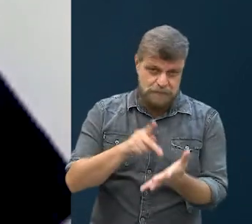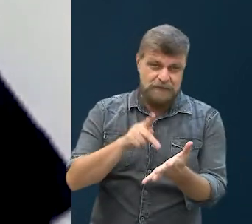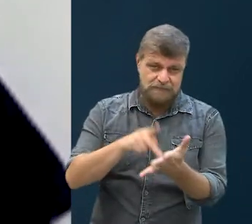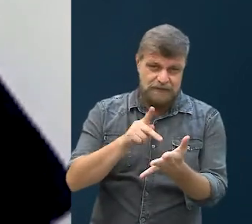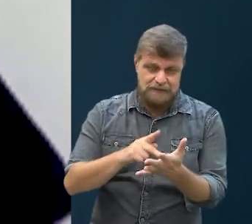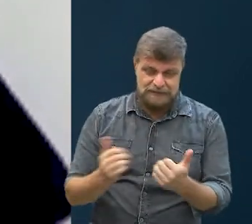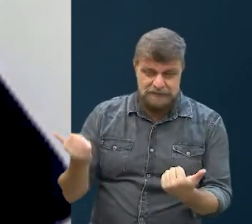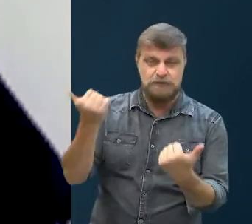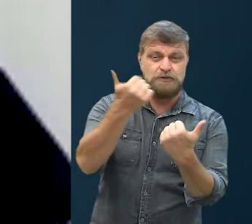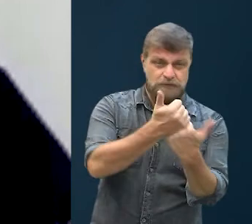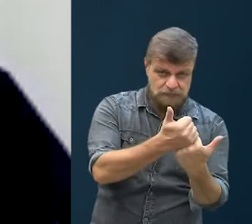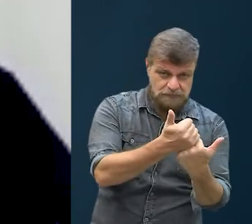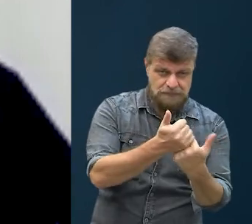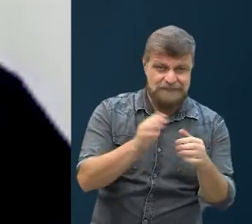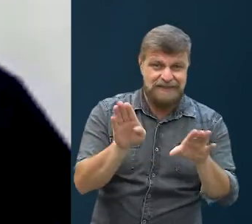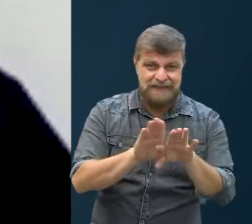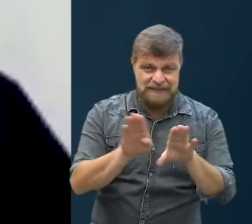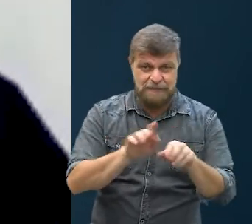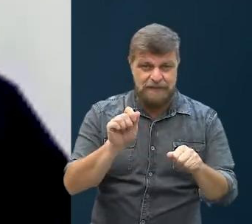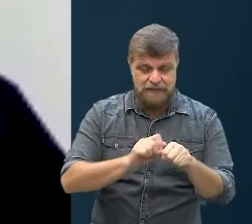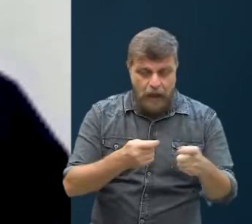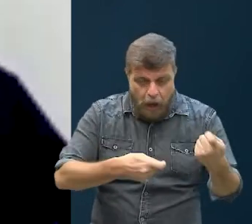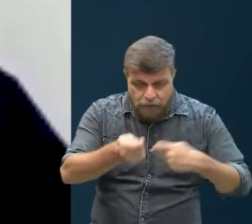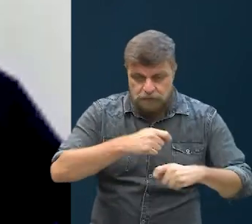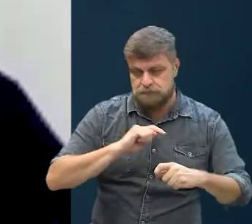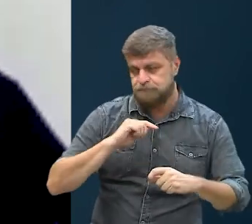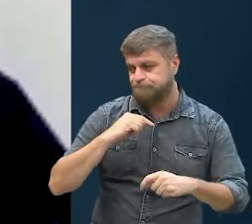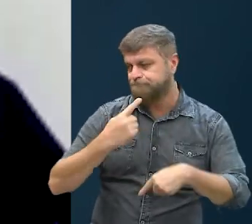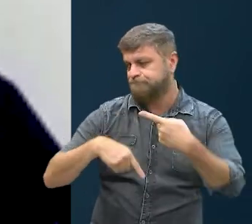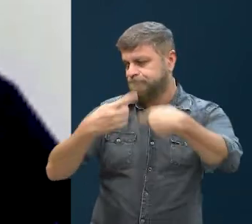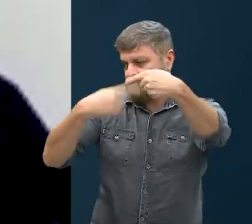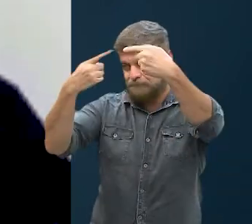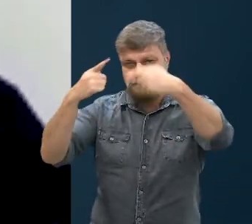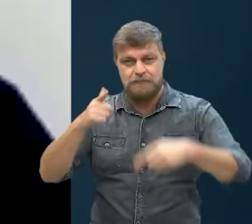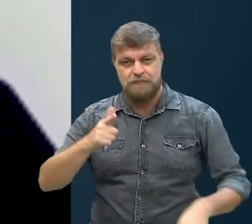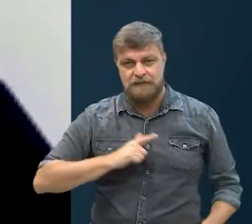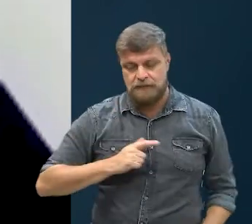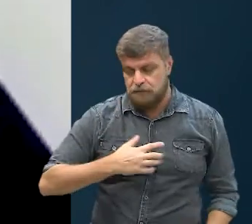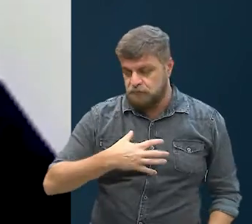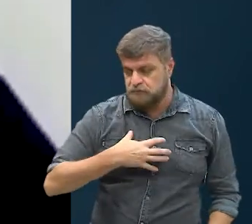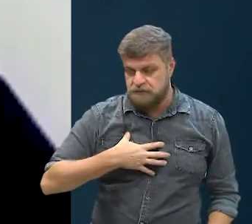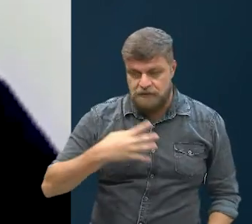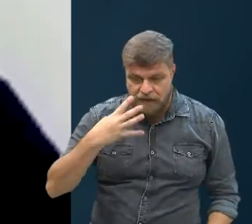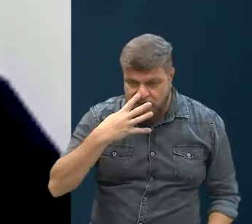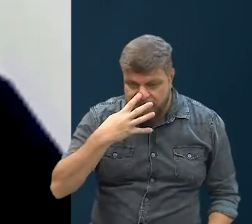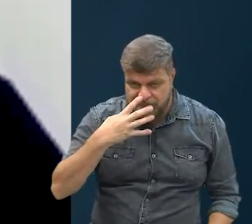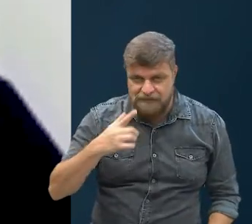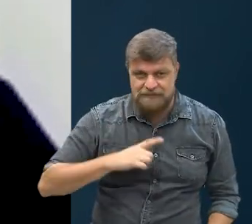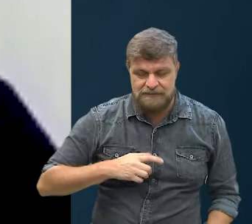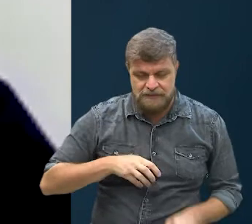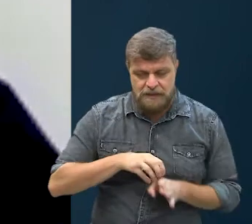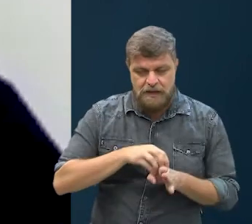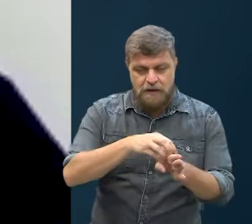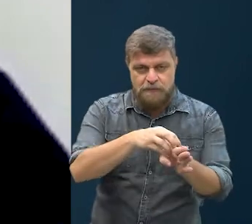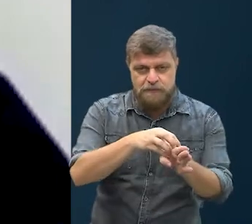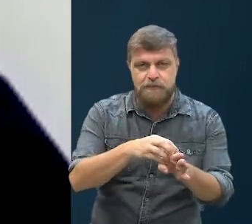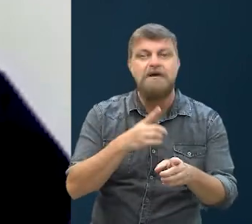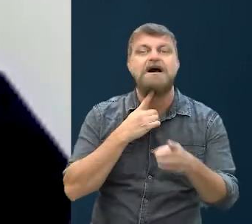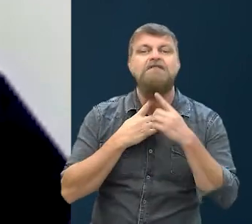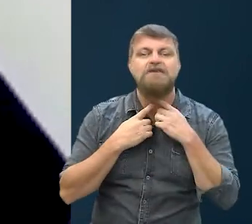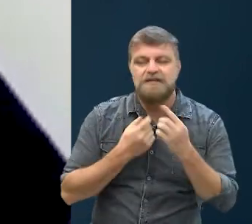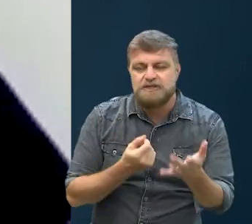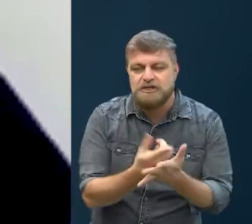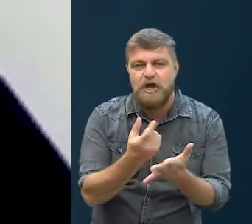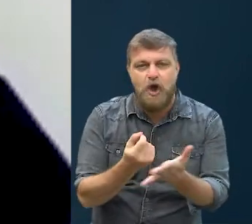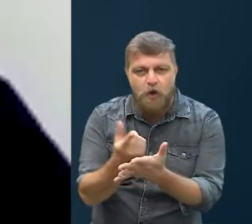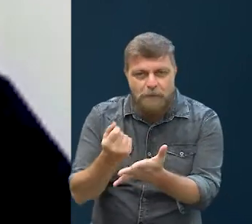acho que substitui e alavanca de forma impressionante os pedidos de delivery, né?